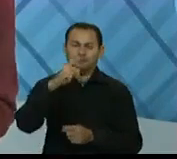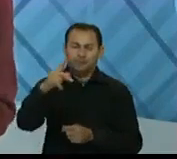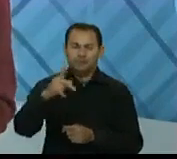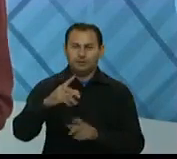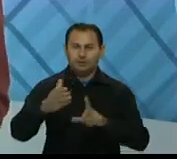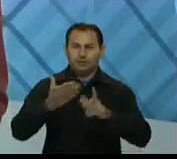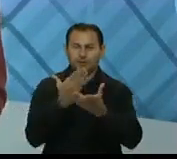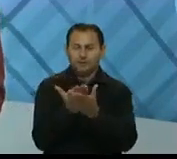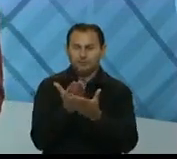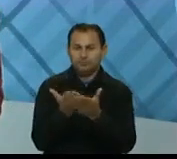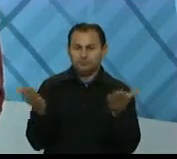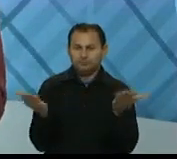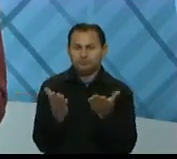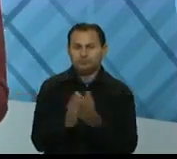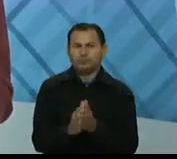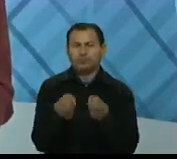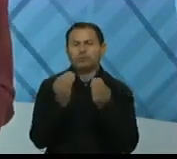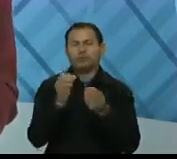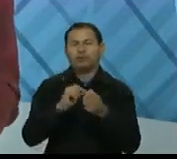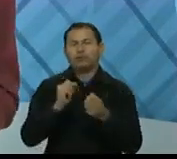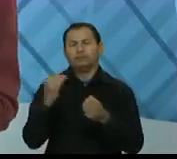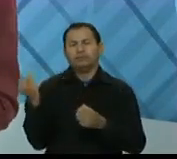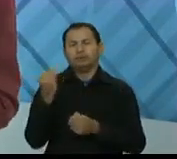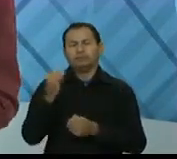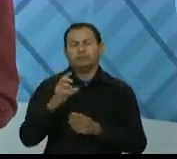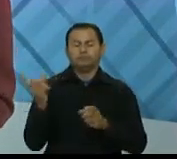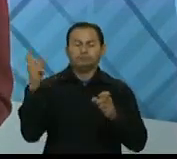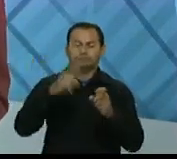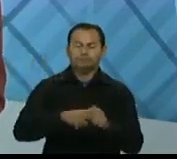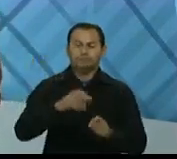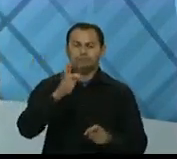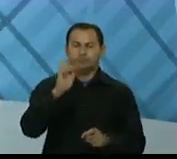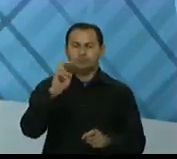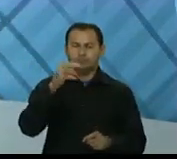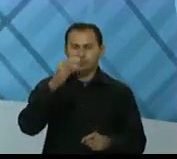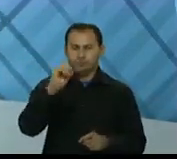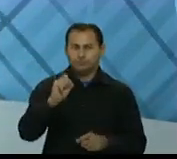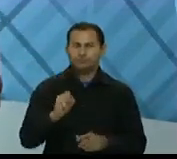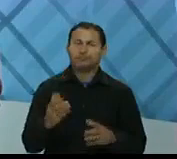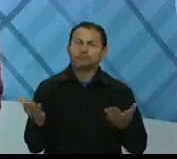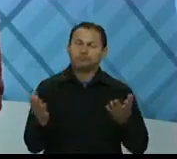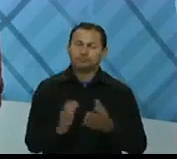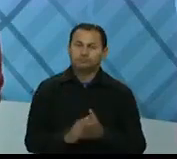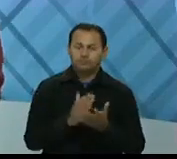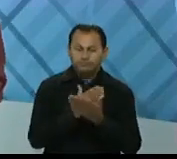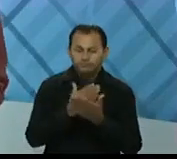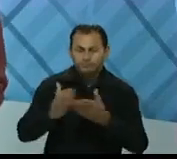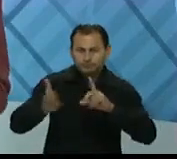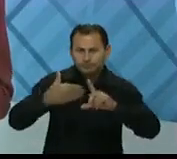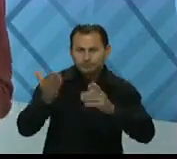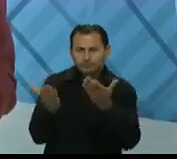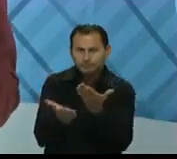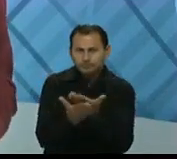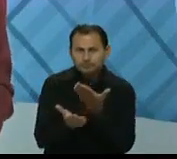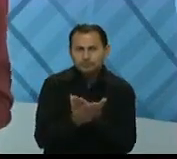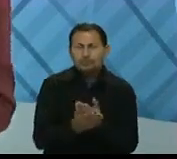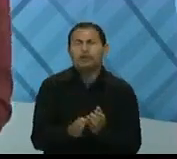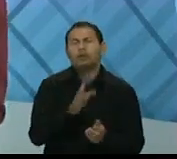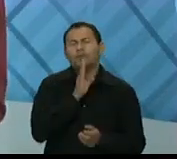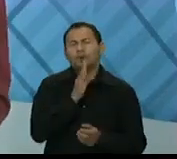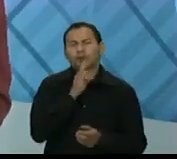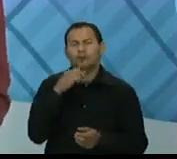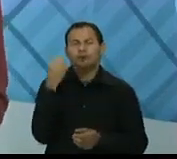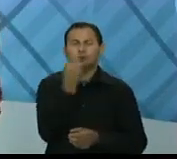da nossa aula de hoje, que, como comentei no início, é uma retomada para funções. Mas, para começar a nossa aula, vamos